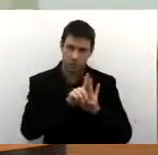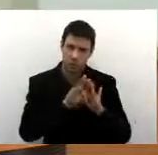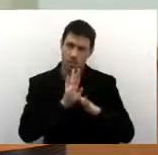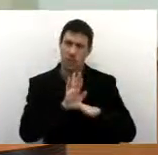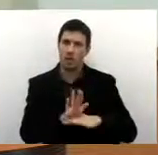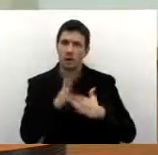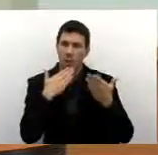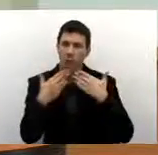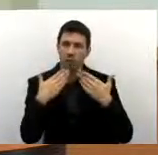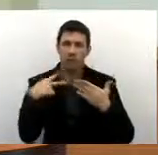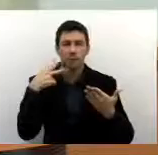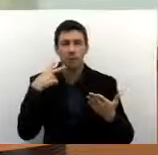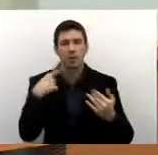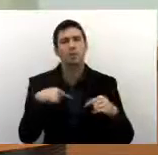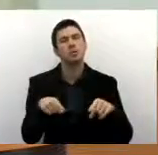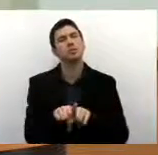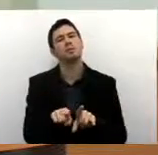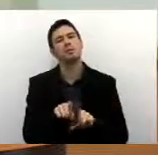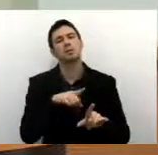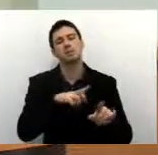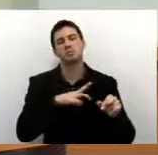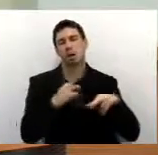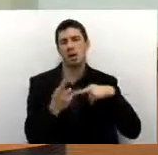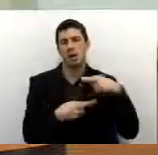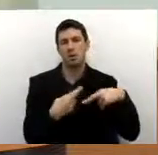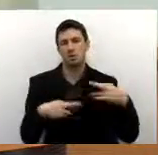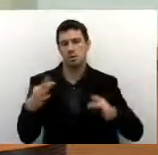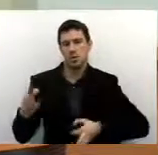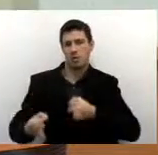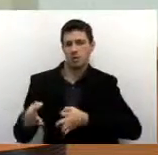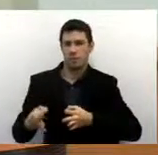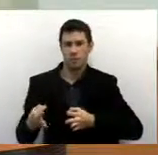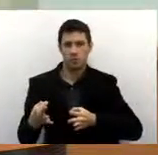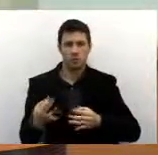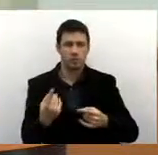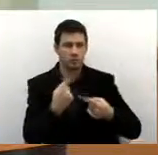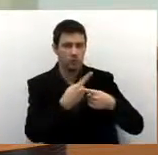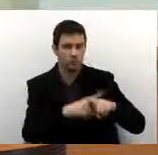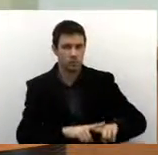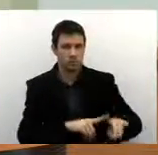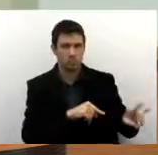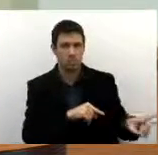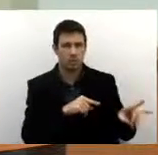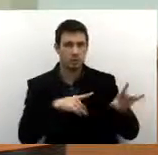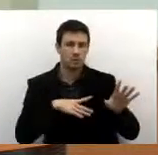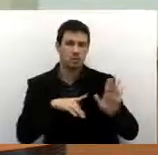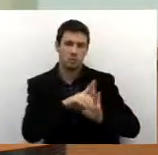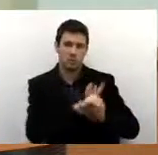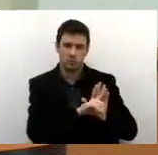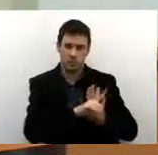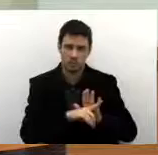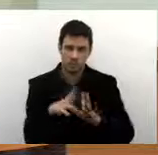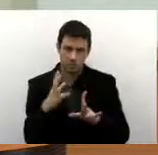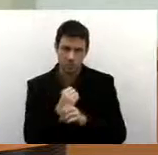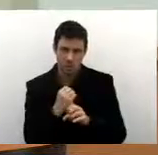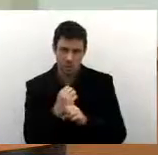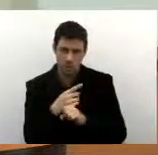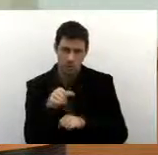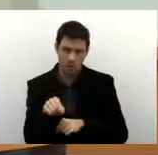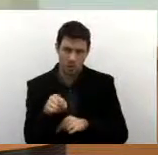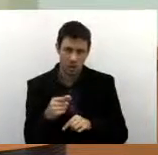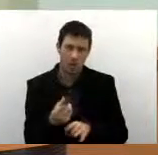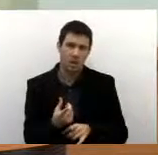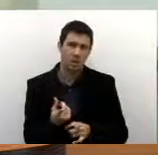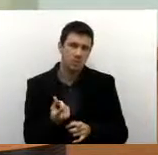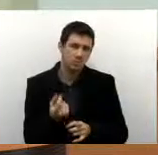atender os vereadores e ter uma relação entre o Executivo e o Legislativo da cidade. Então, como o orçamento praticamente